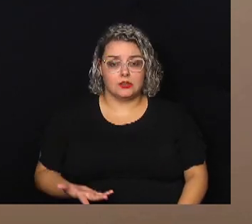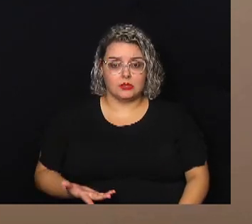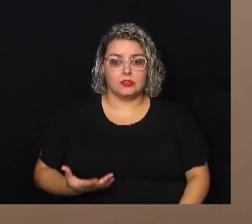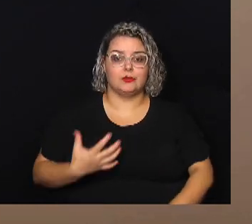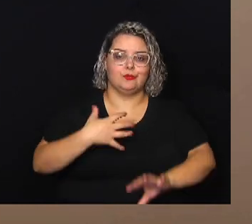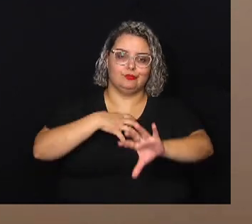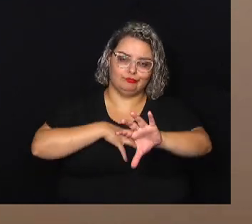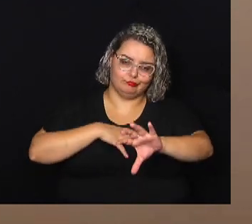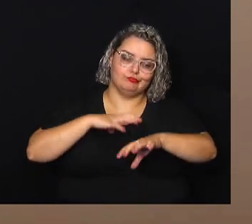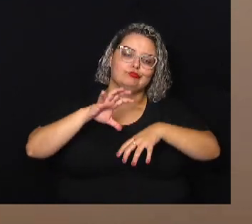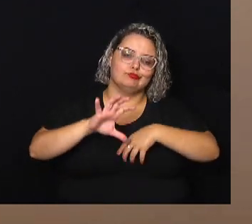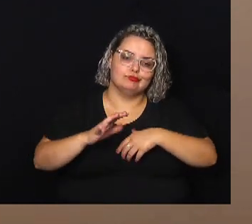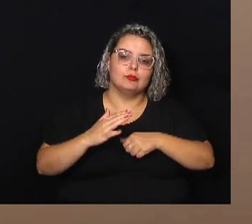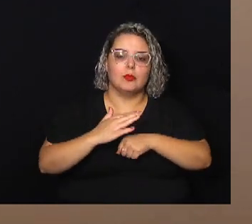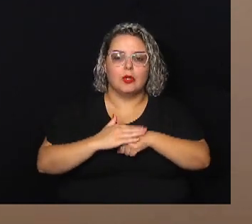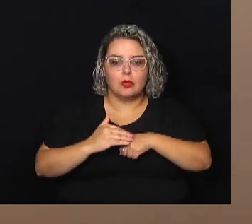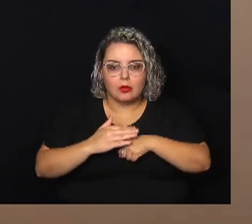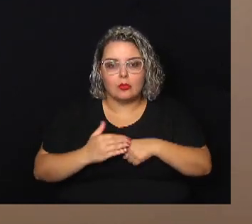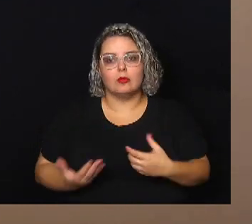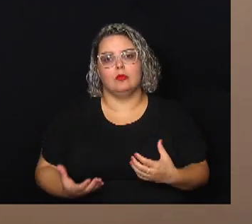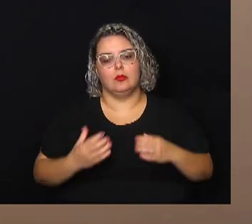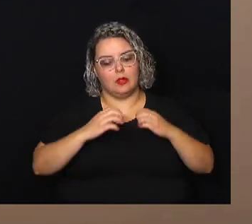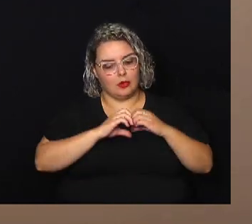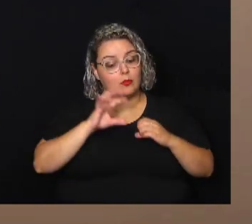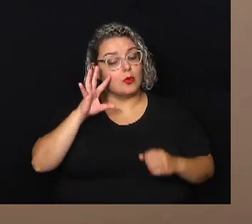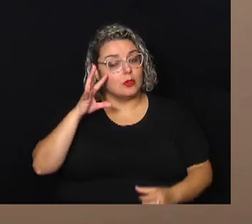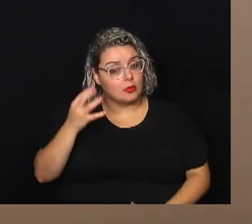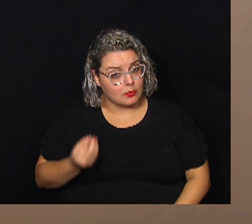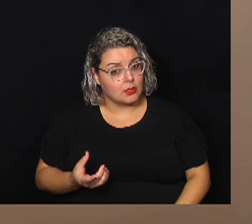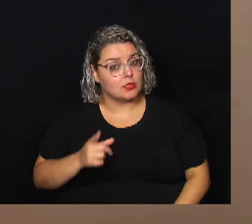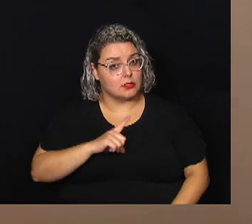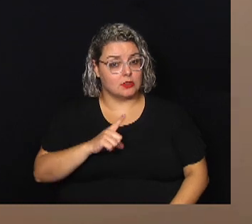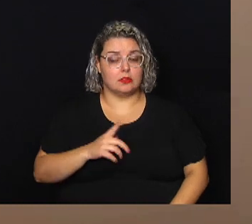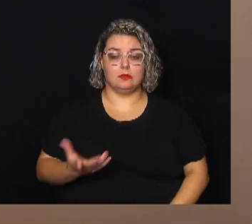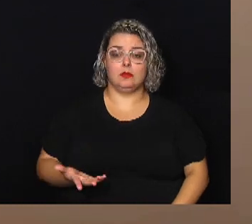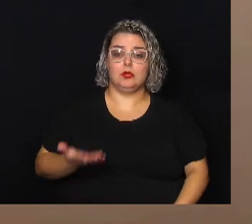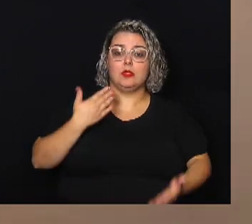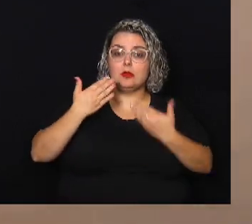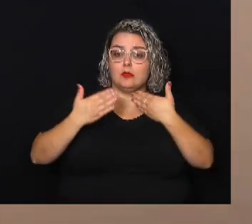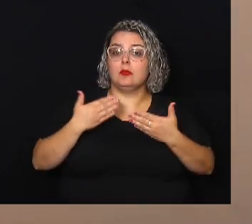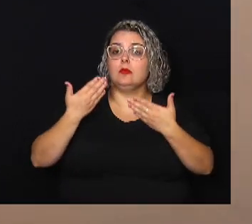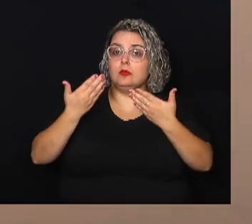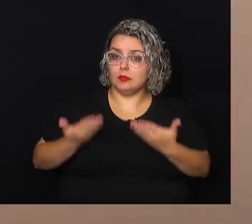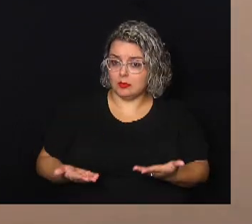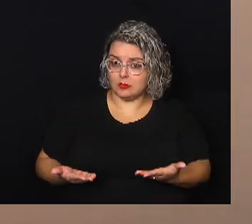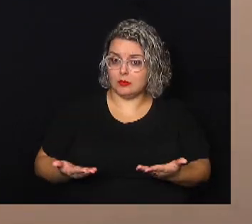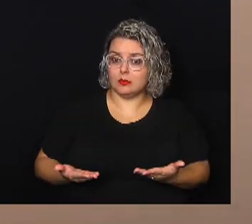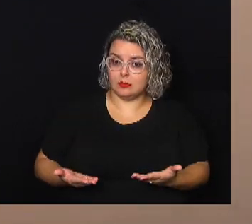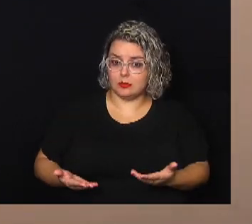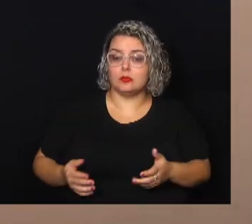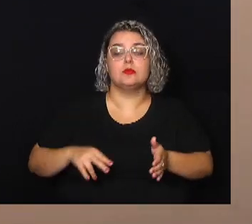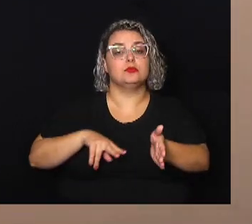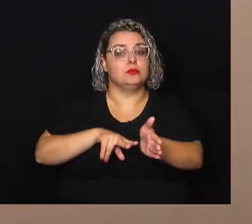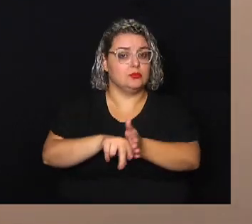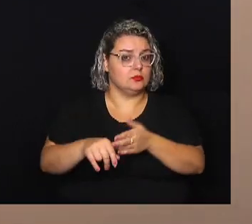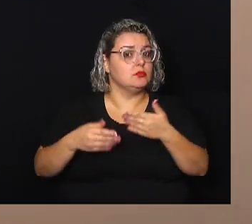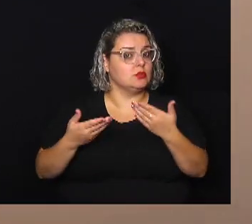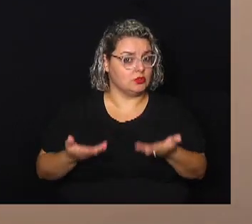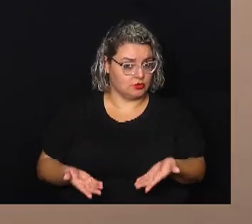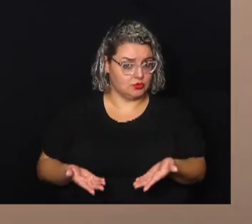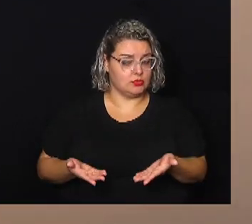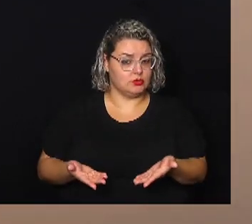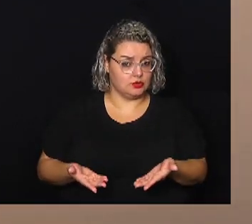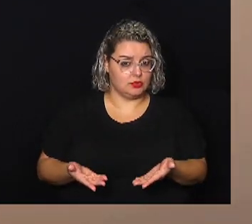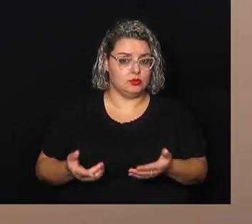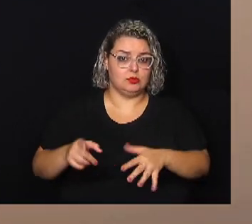empatia, cuidado, amor, carinho, compreensão e que vá conversar com você sobre o seu diagnóstico, sobre as suas